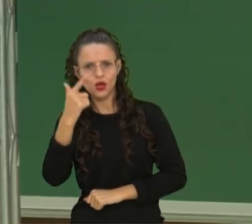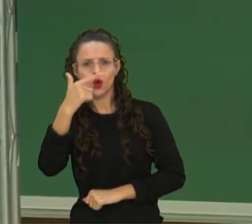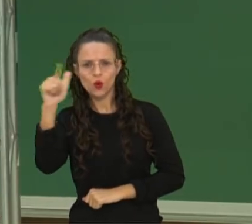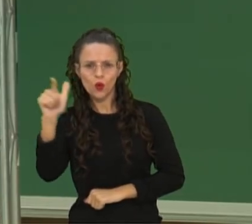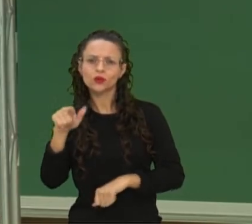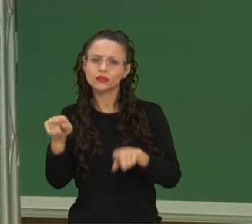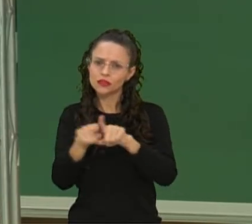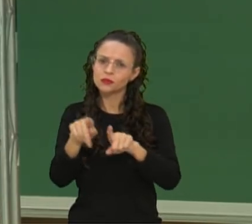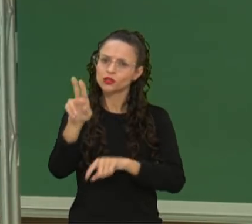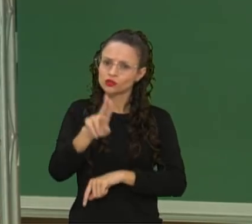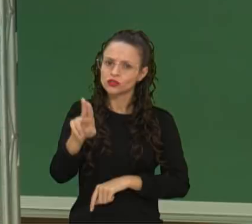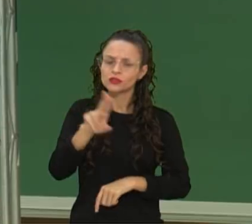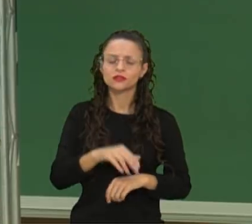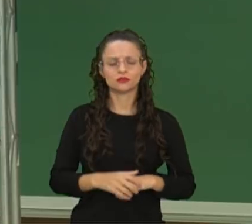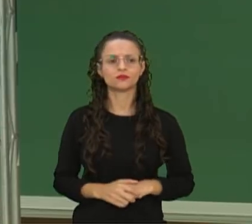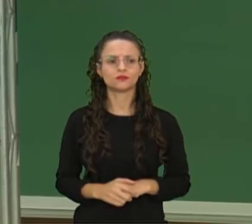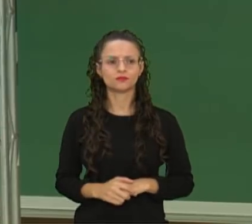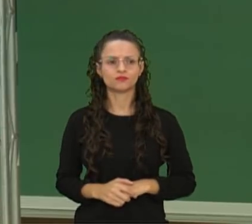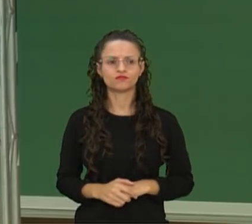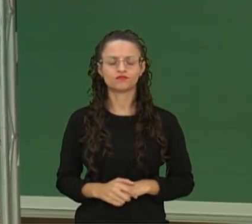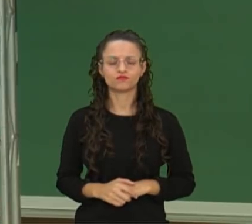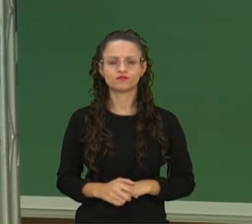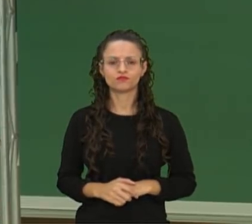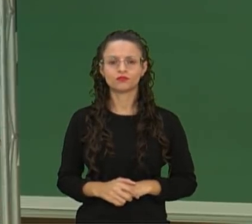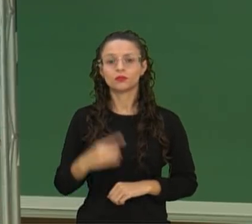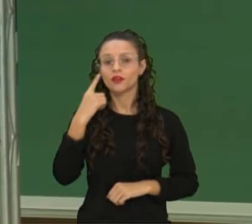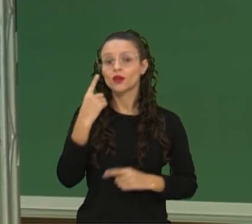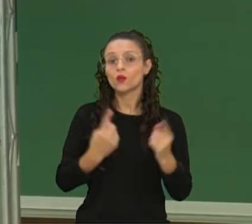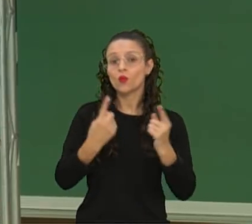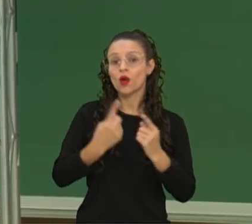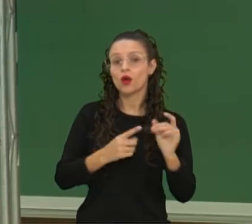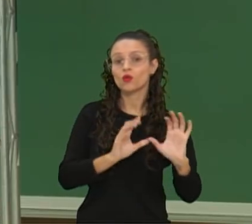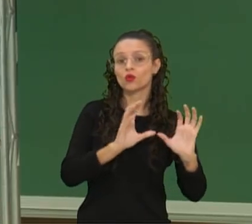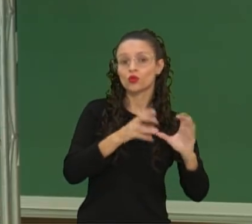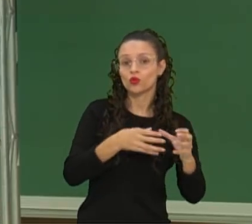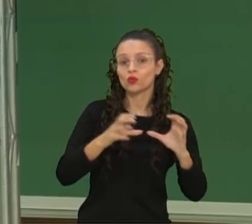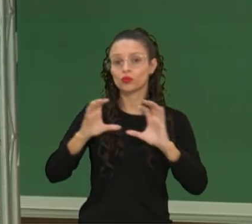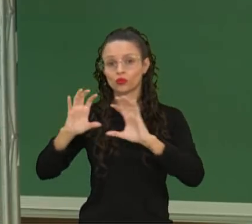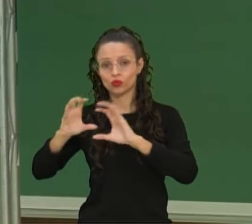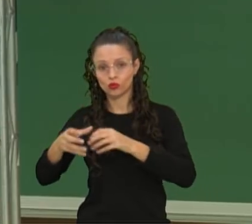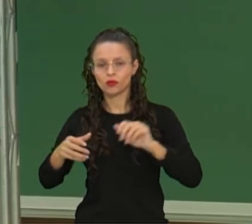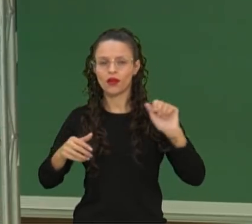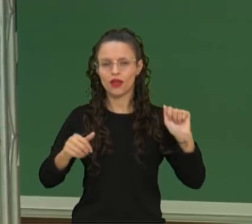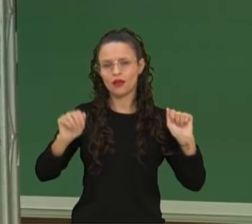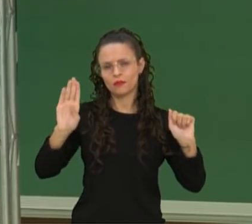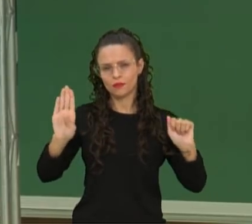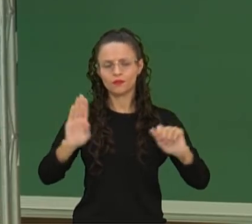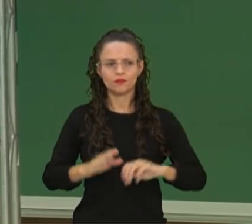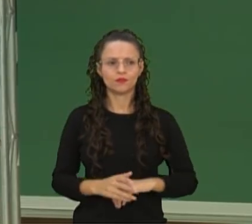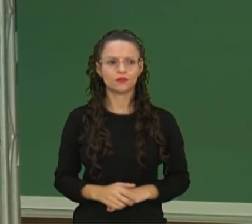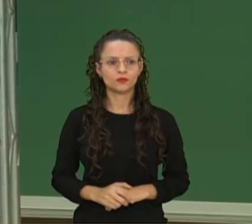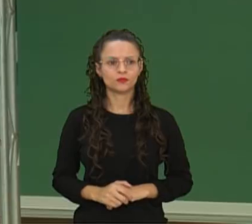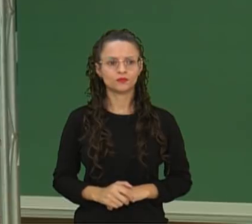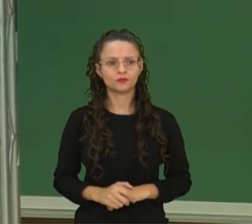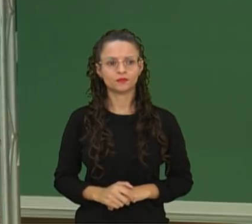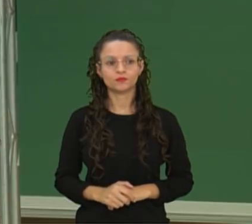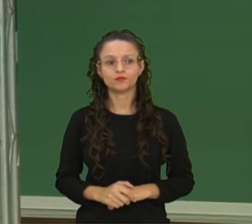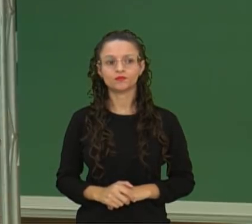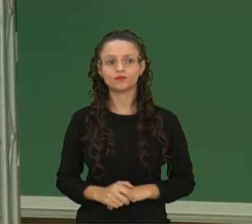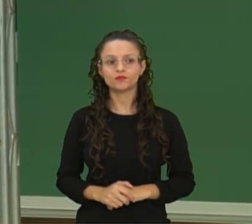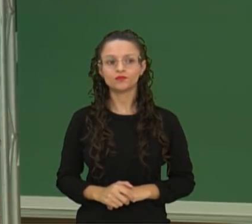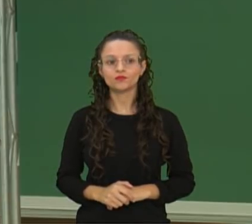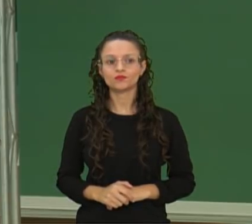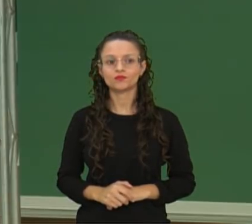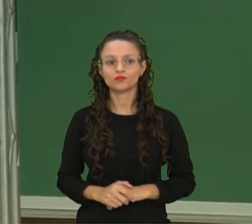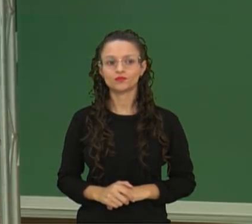acaba utilizando aqui também para dizer qual é o conjunto de partida e o de chegada, beleza? E a leitura disso é o quê?